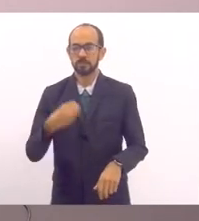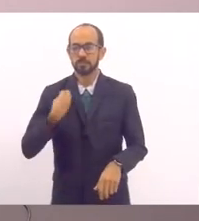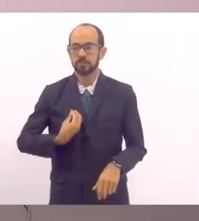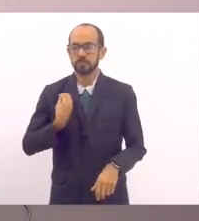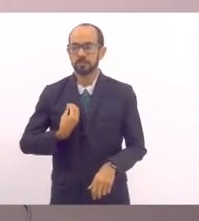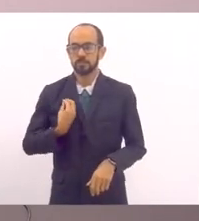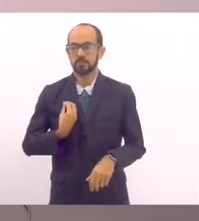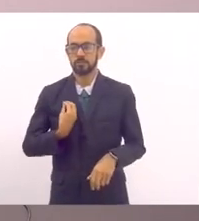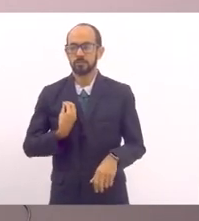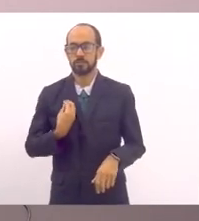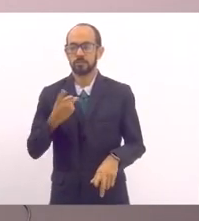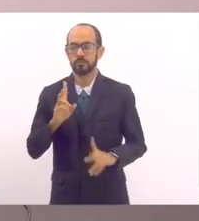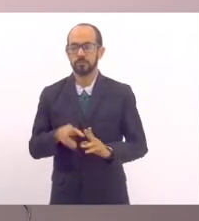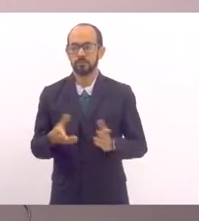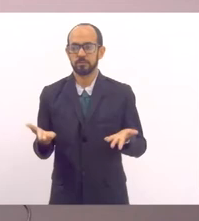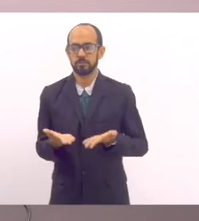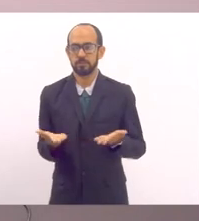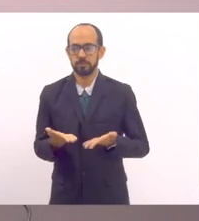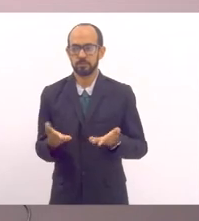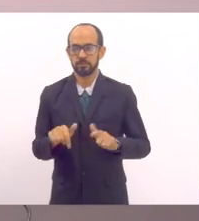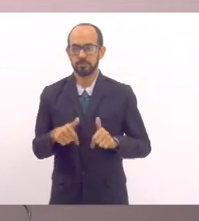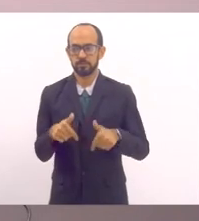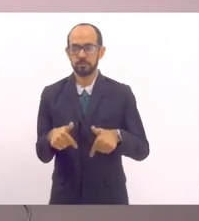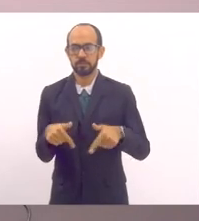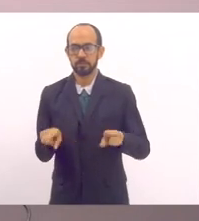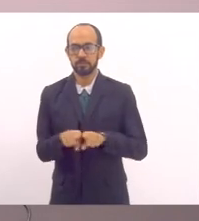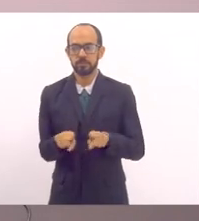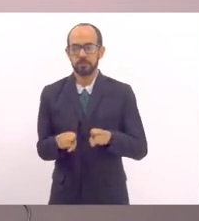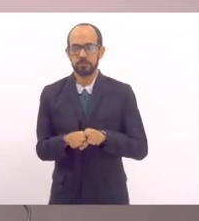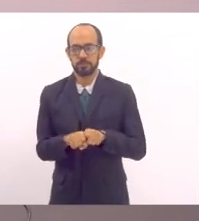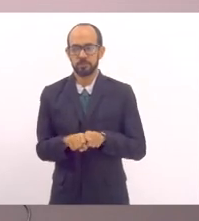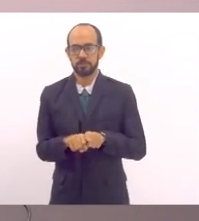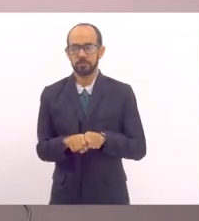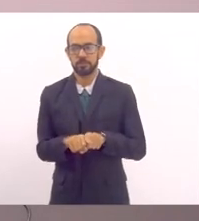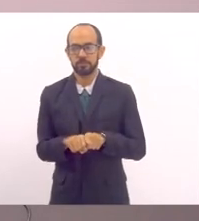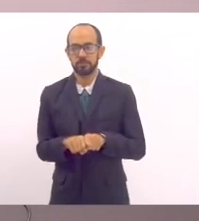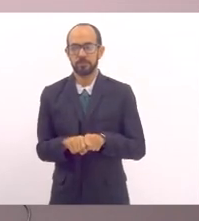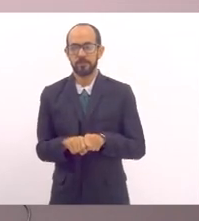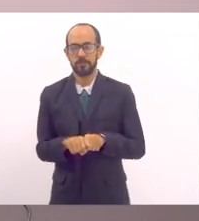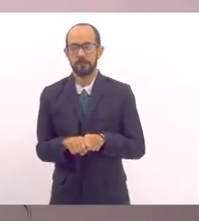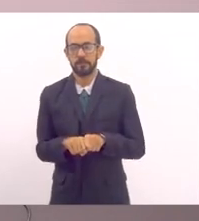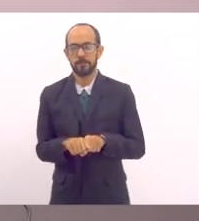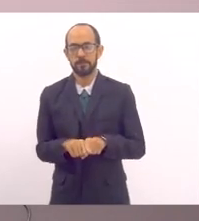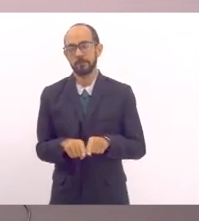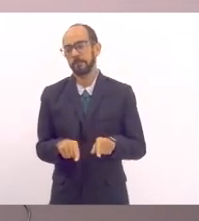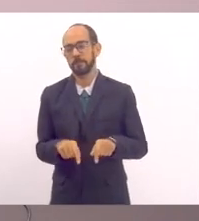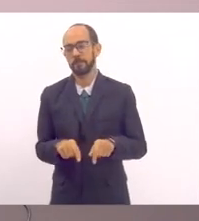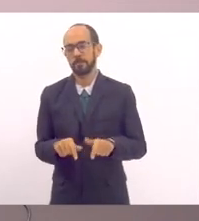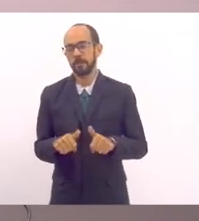participação, né, e atuação, inclusive com a sua, com seus